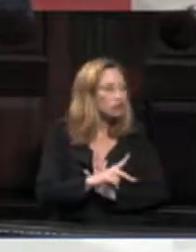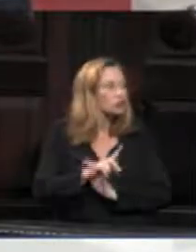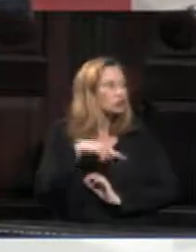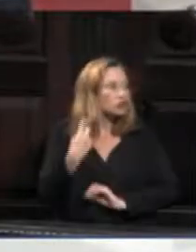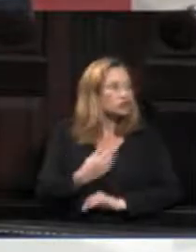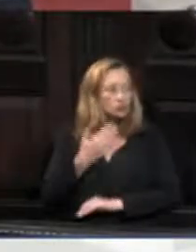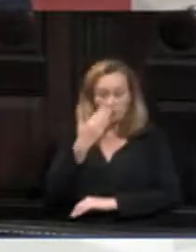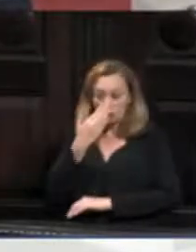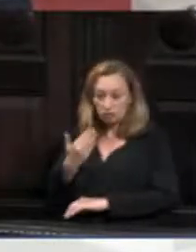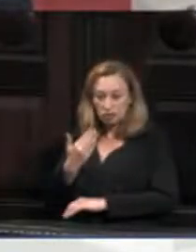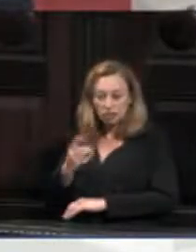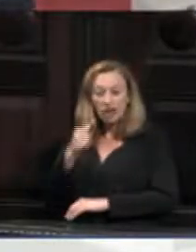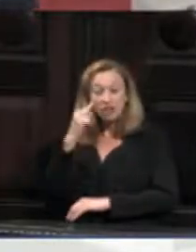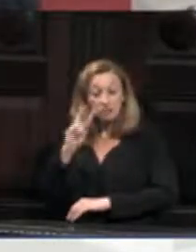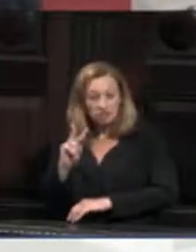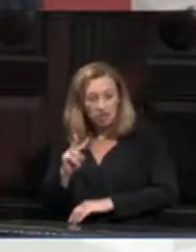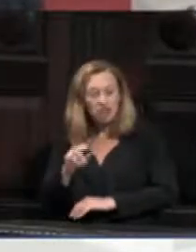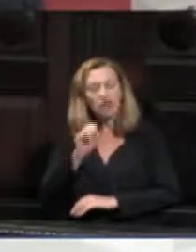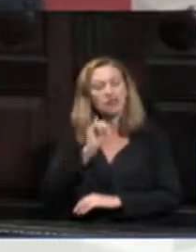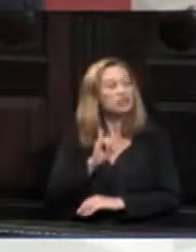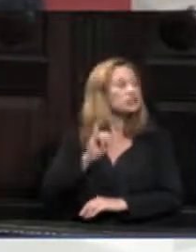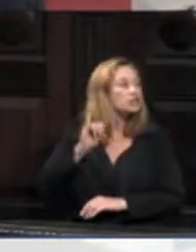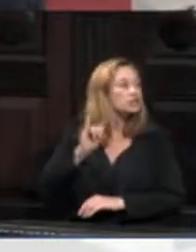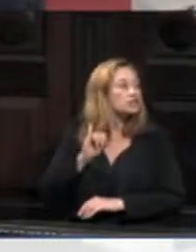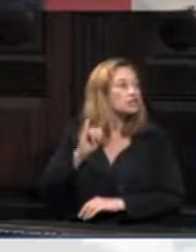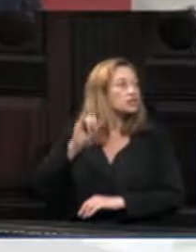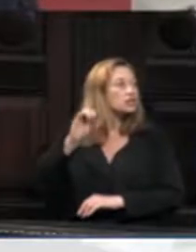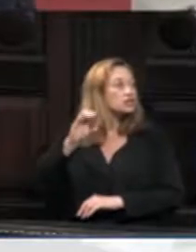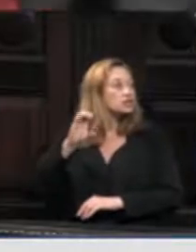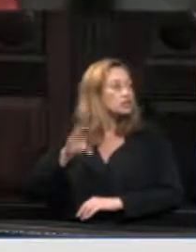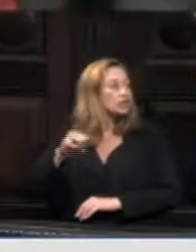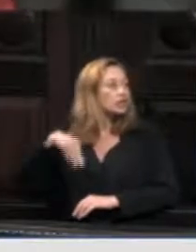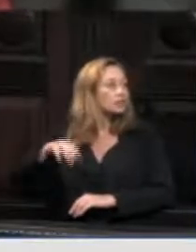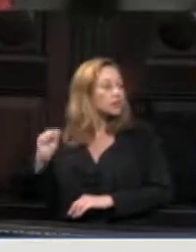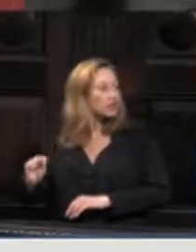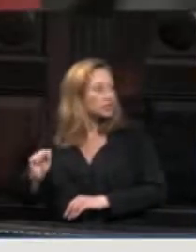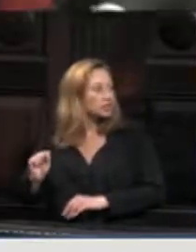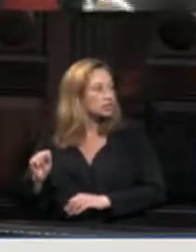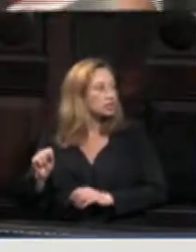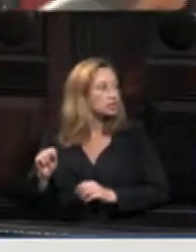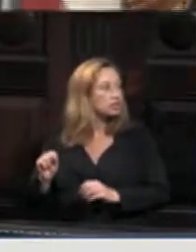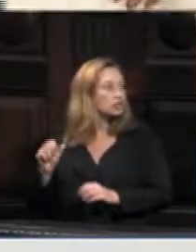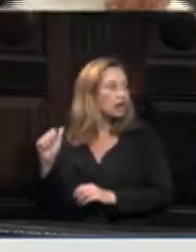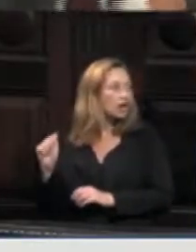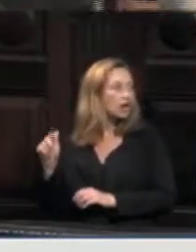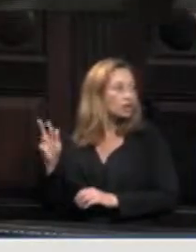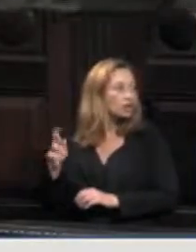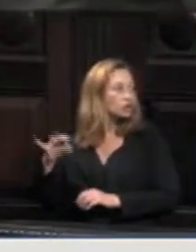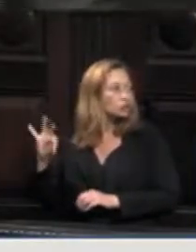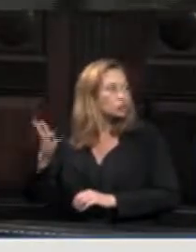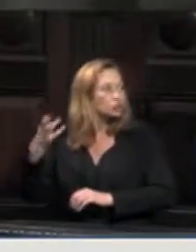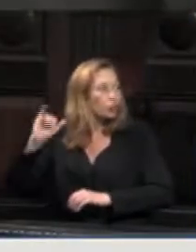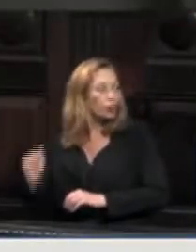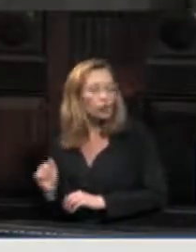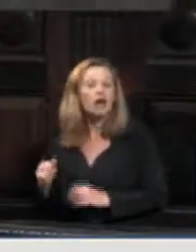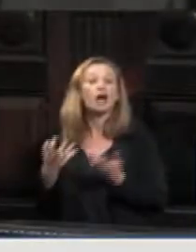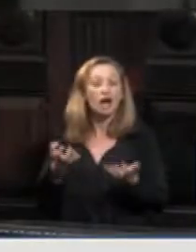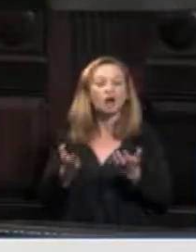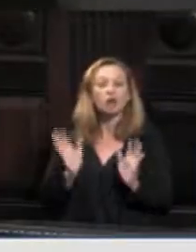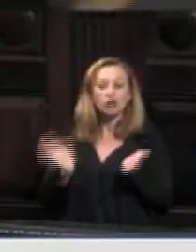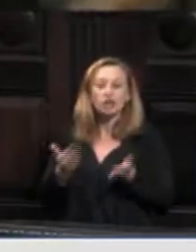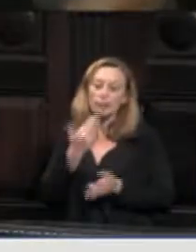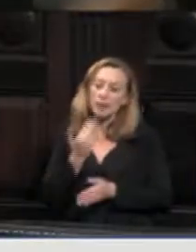enfrentar a questão do ICMS da cultura. Então eu pediria, por gentileza, que o deputado Carlos Mink pudesse ser